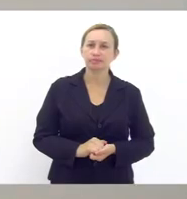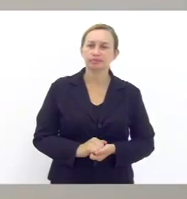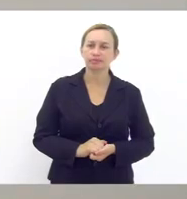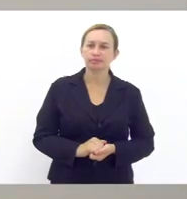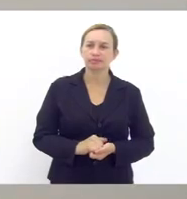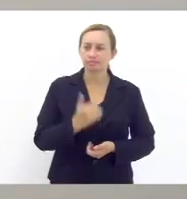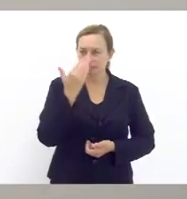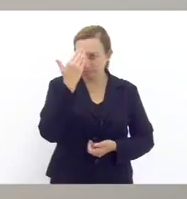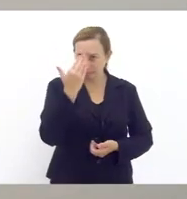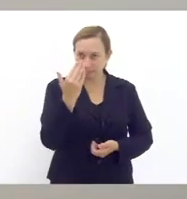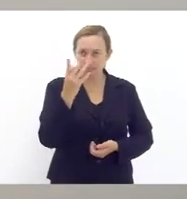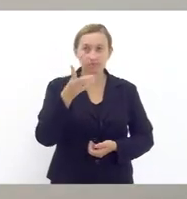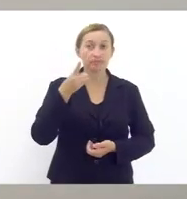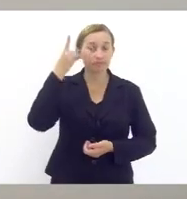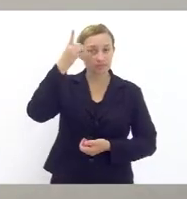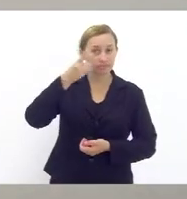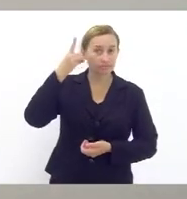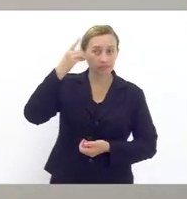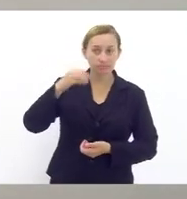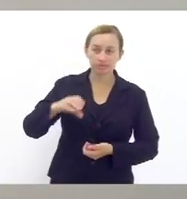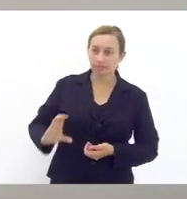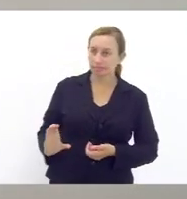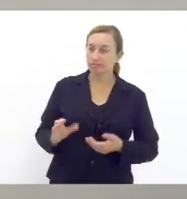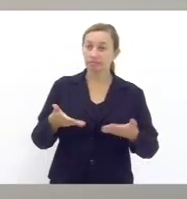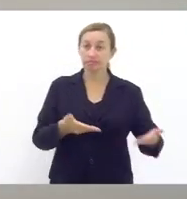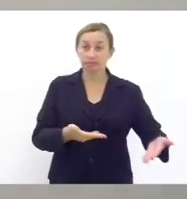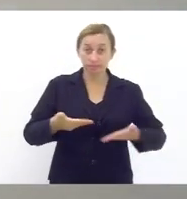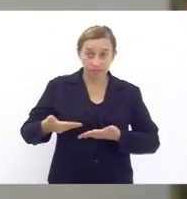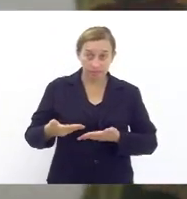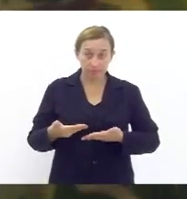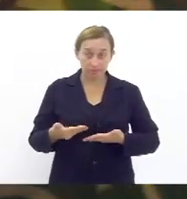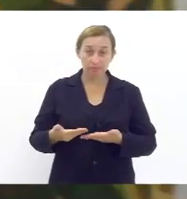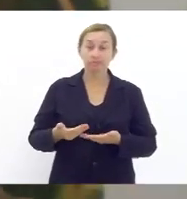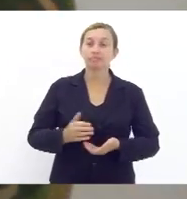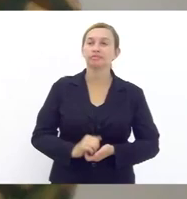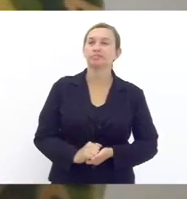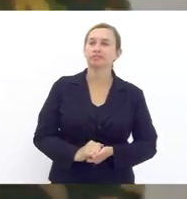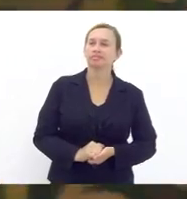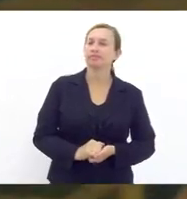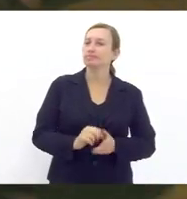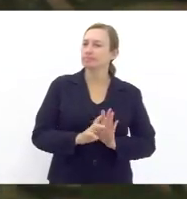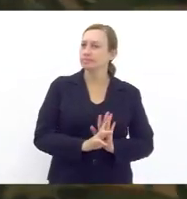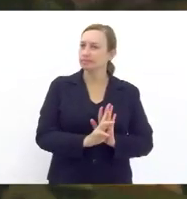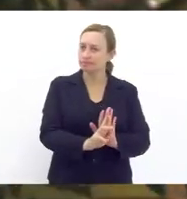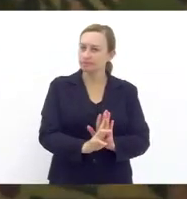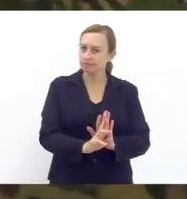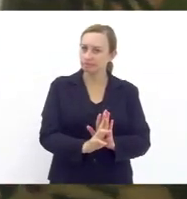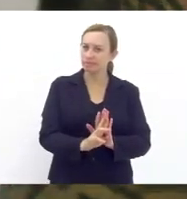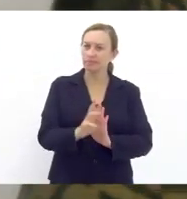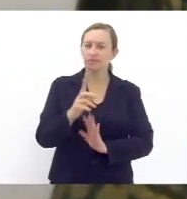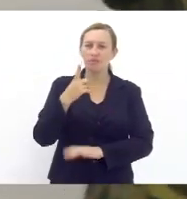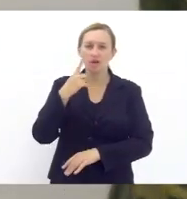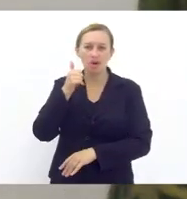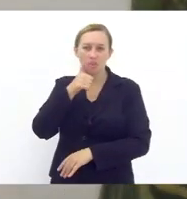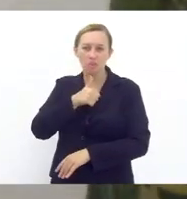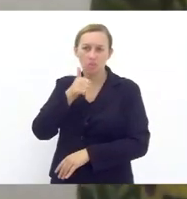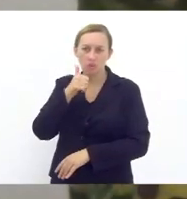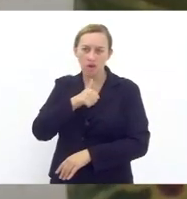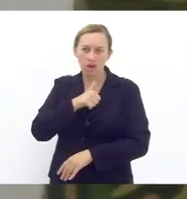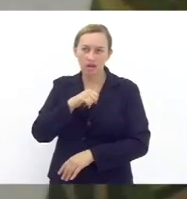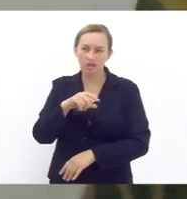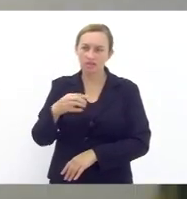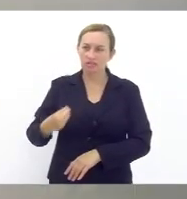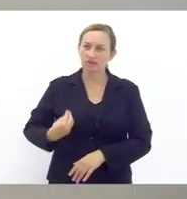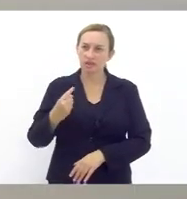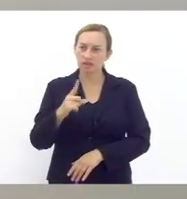Muito obrigado deputado Carlos Mendes pelo convite nominal mas como representante da elas existem mulheres encarceradas